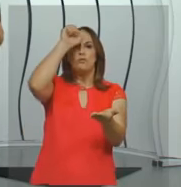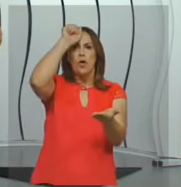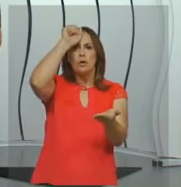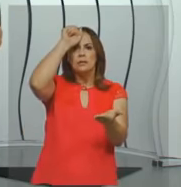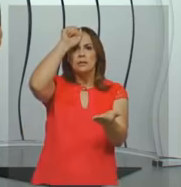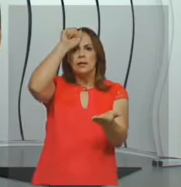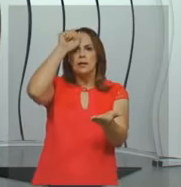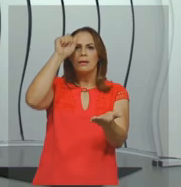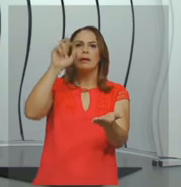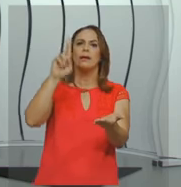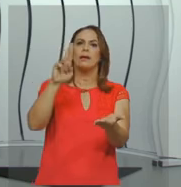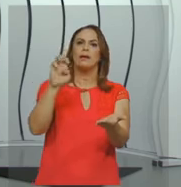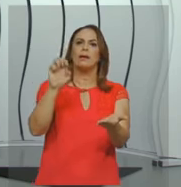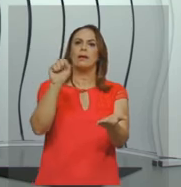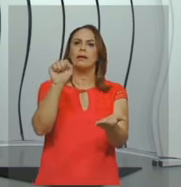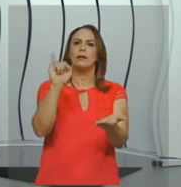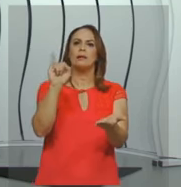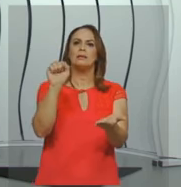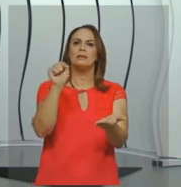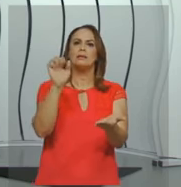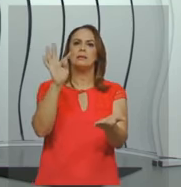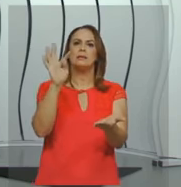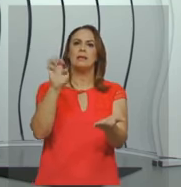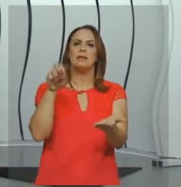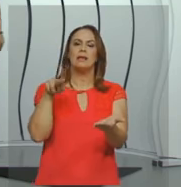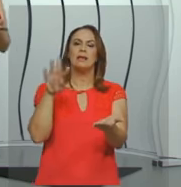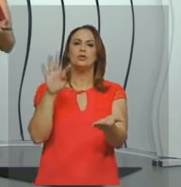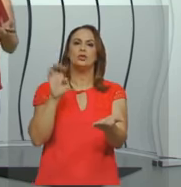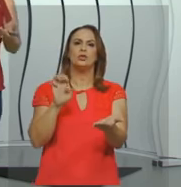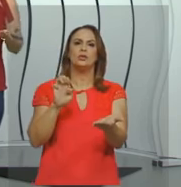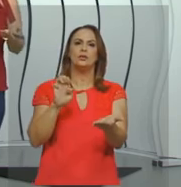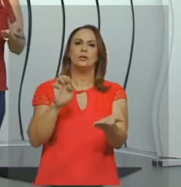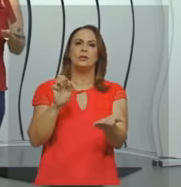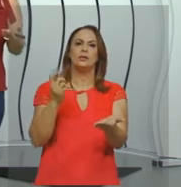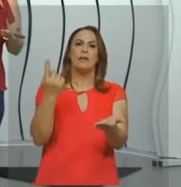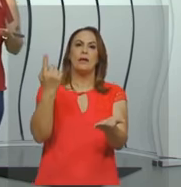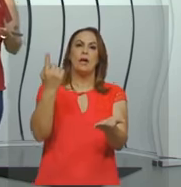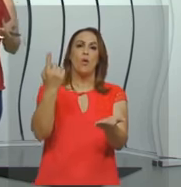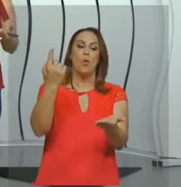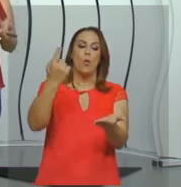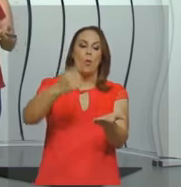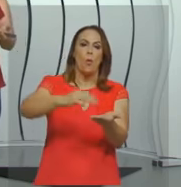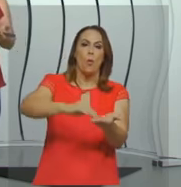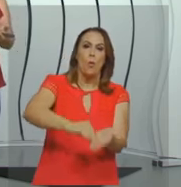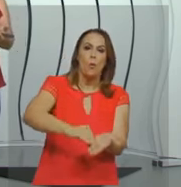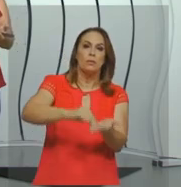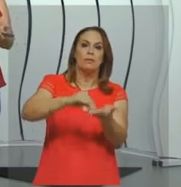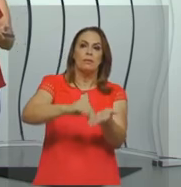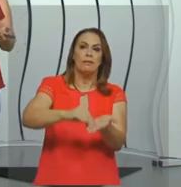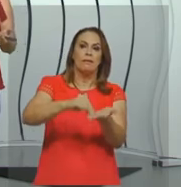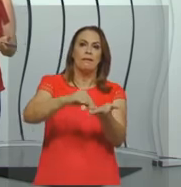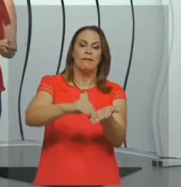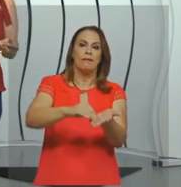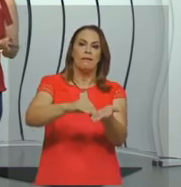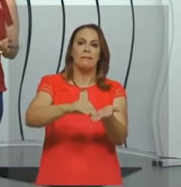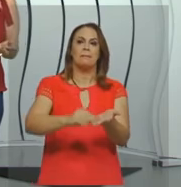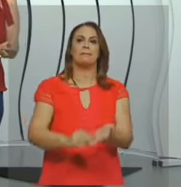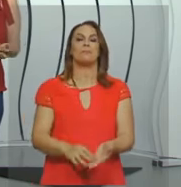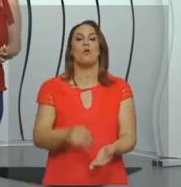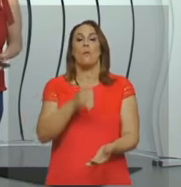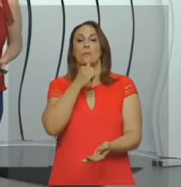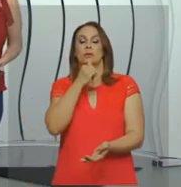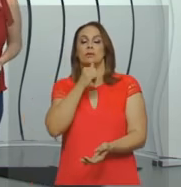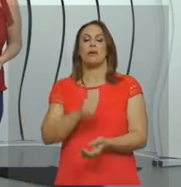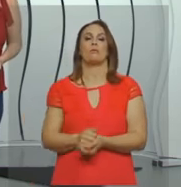eu pegar uma tesoura em casa, né? A tesoura tem no meio um ponto fixo e você abre e fecha. Onde